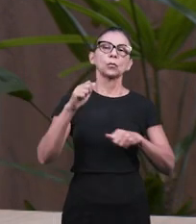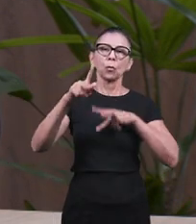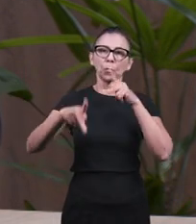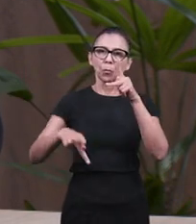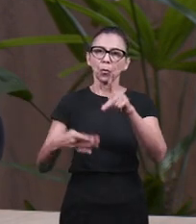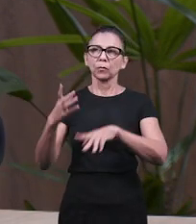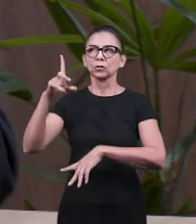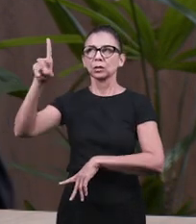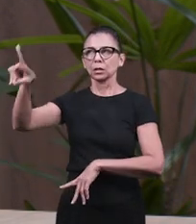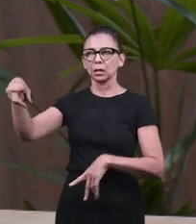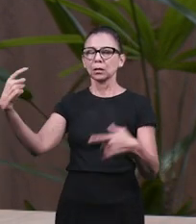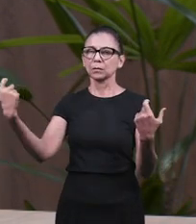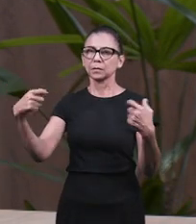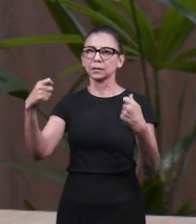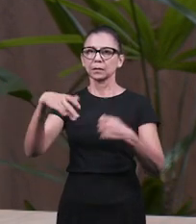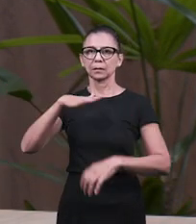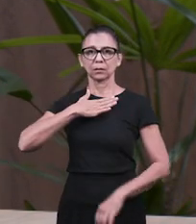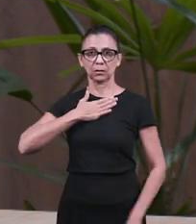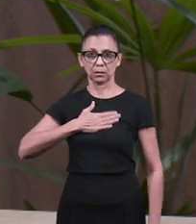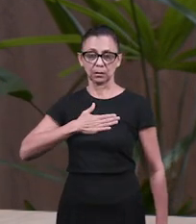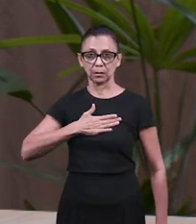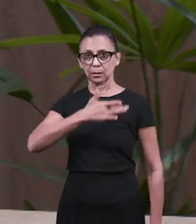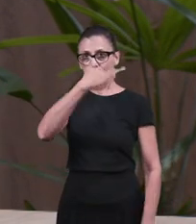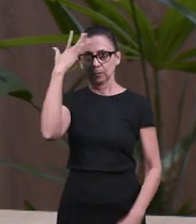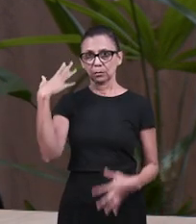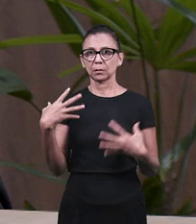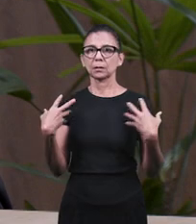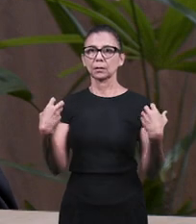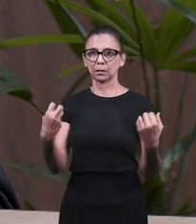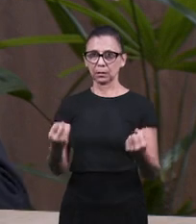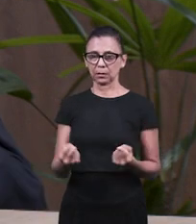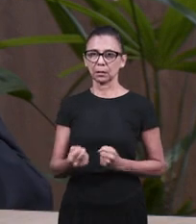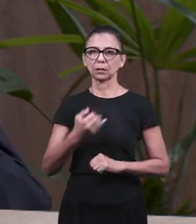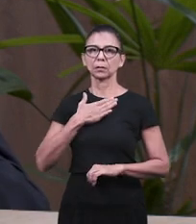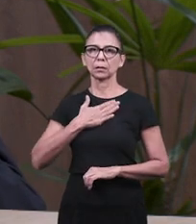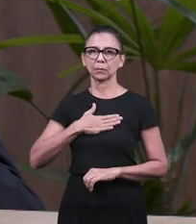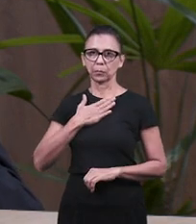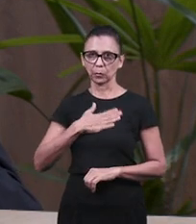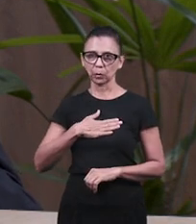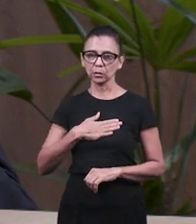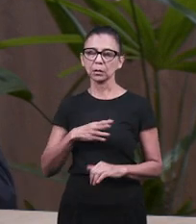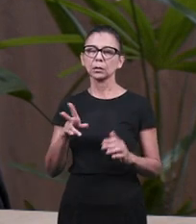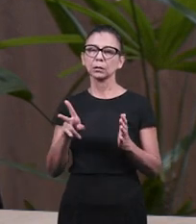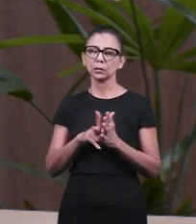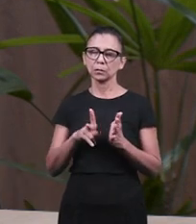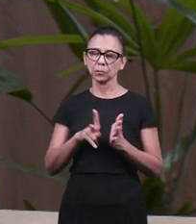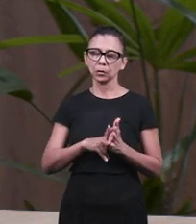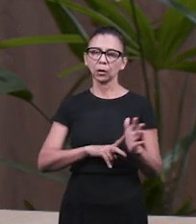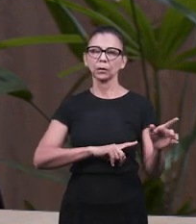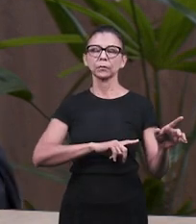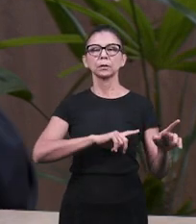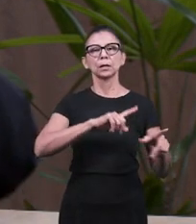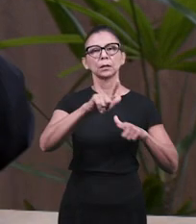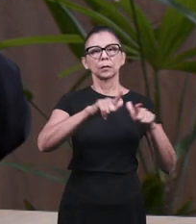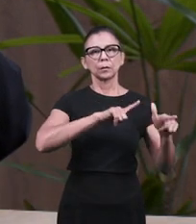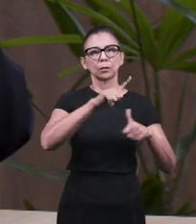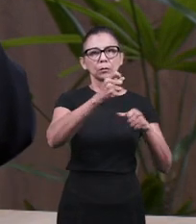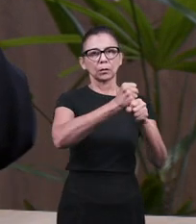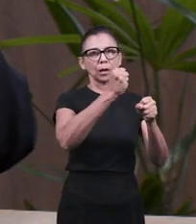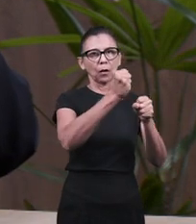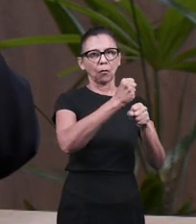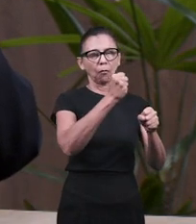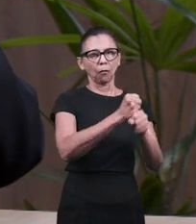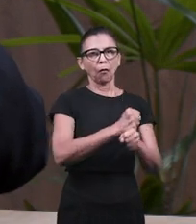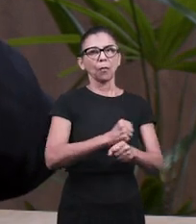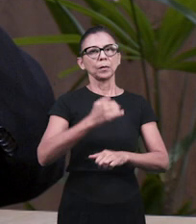para o povo de Deus. Porque aquele que entrou no seu repouso, ele próprio repousou das suas obras como Deus das suas.